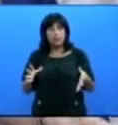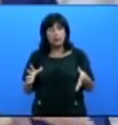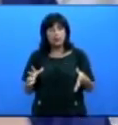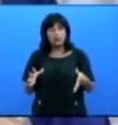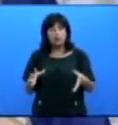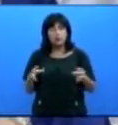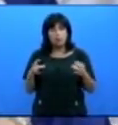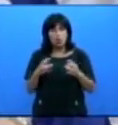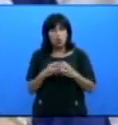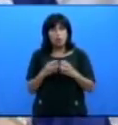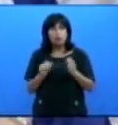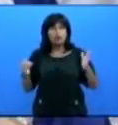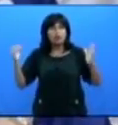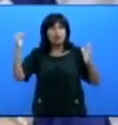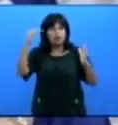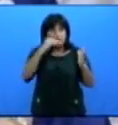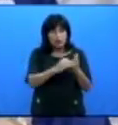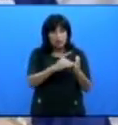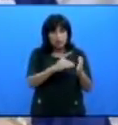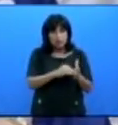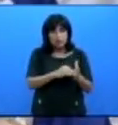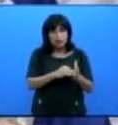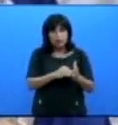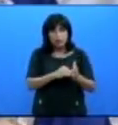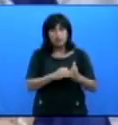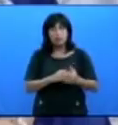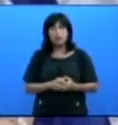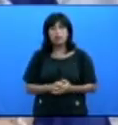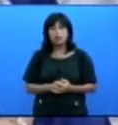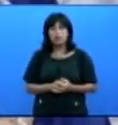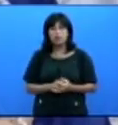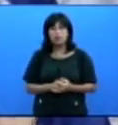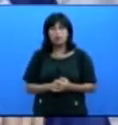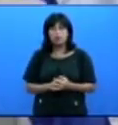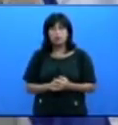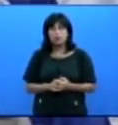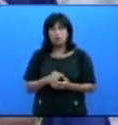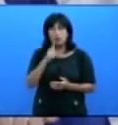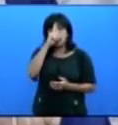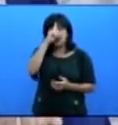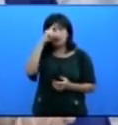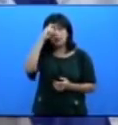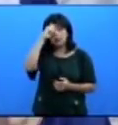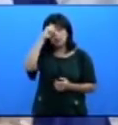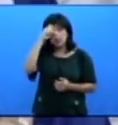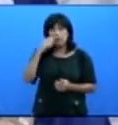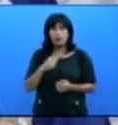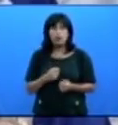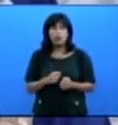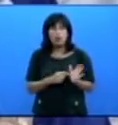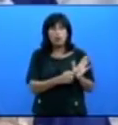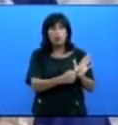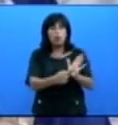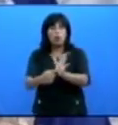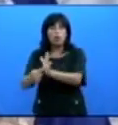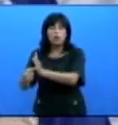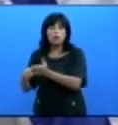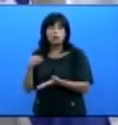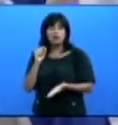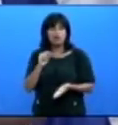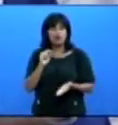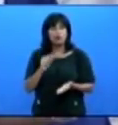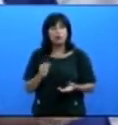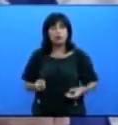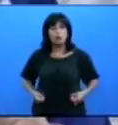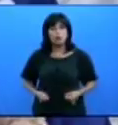indeterminado, como é o caso dessa nossa comissão, sobre o acelerador linear, prestar contas do trabalho que nós